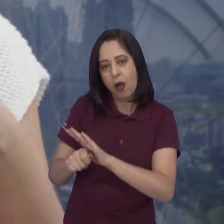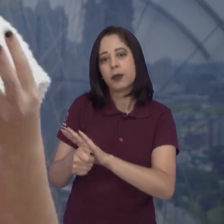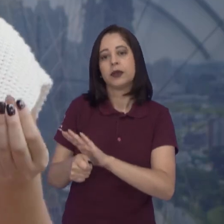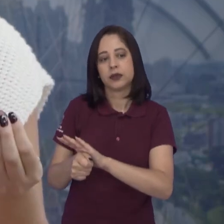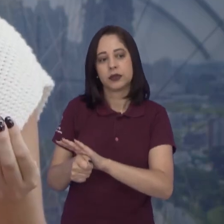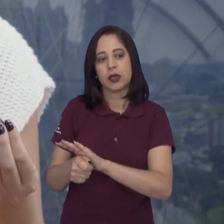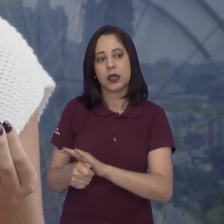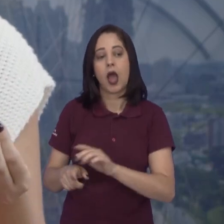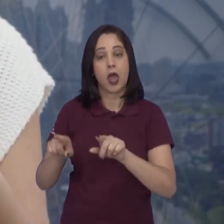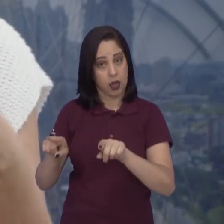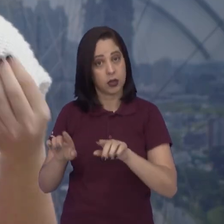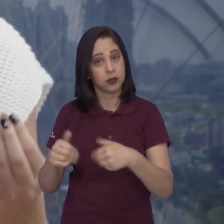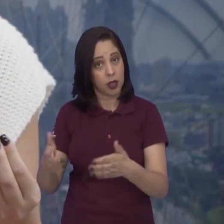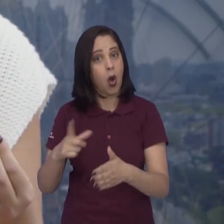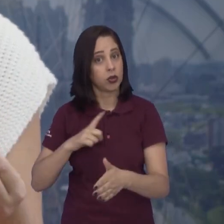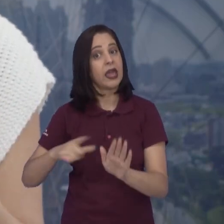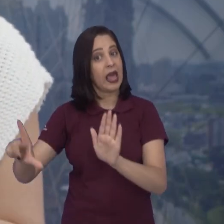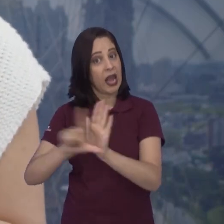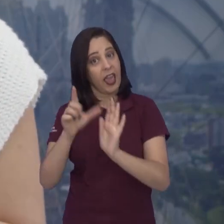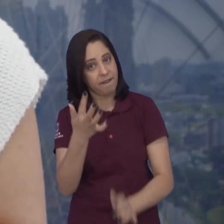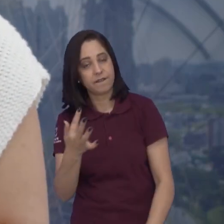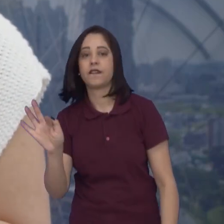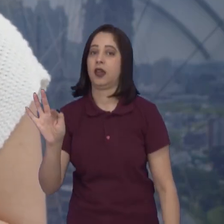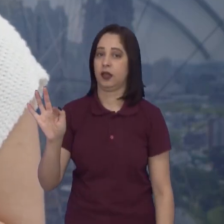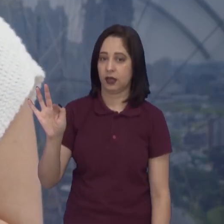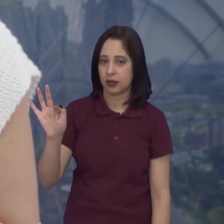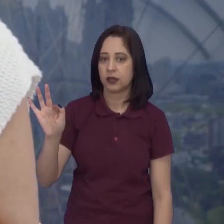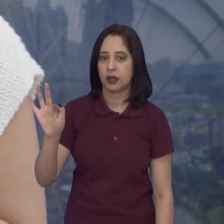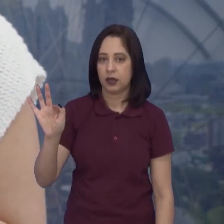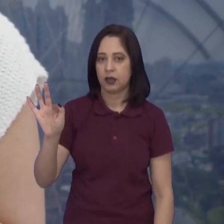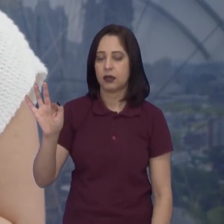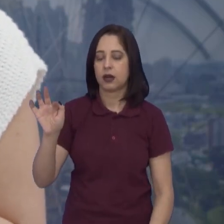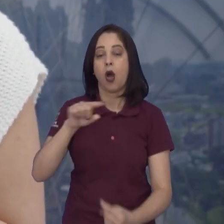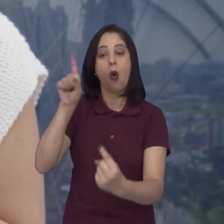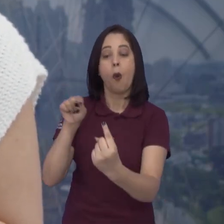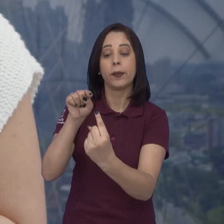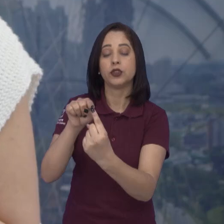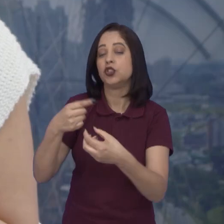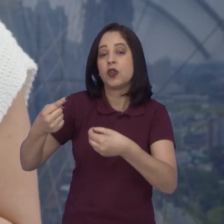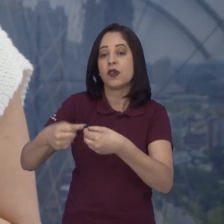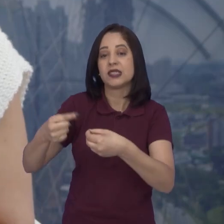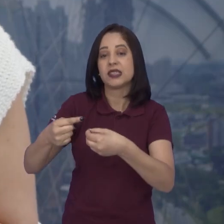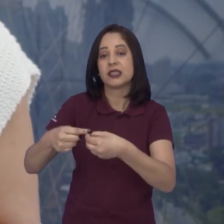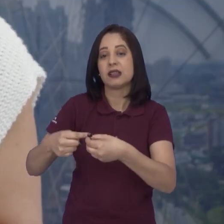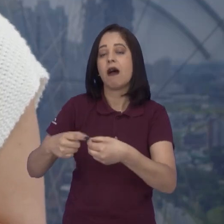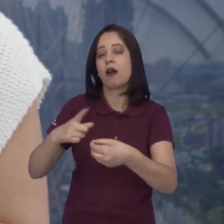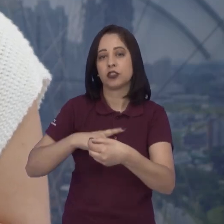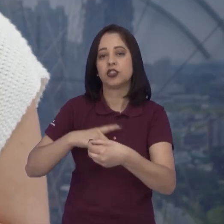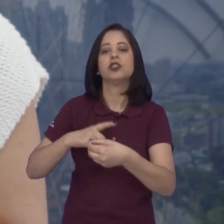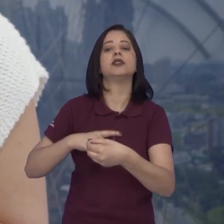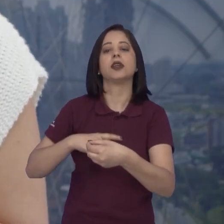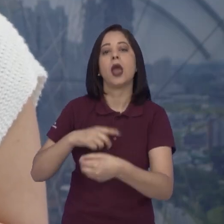é uma normativa federal, é uma lei federal, que ela prevê que as cidades tenham o que a gente chama de plano local de habitação de